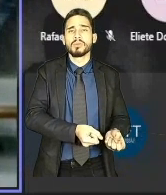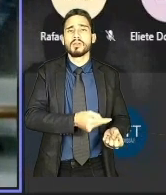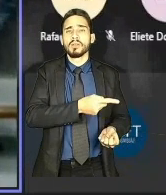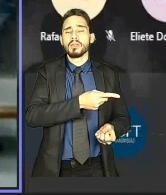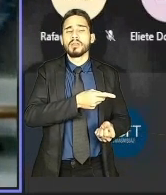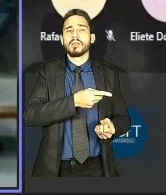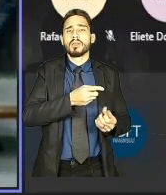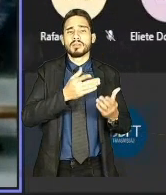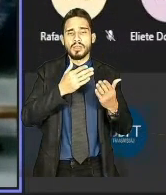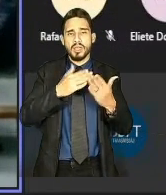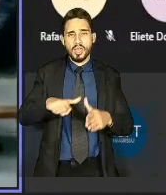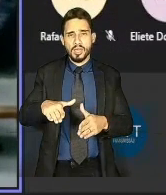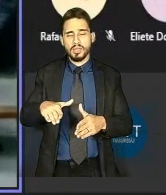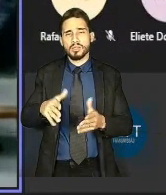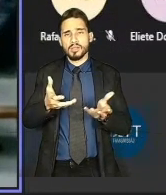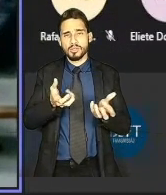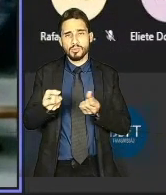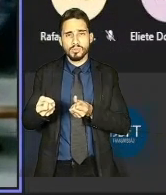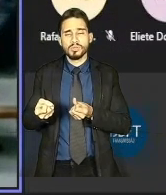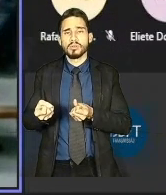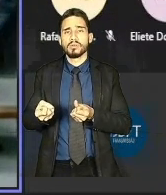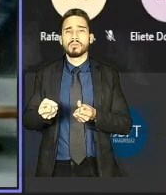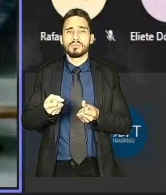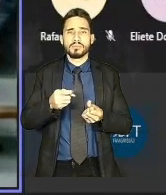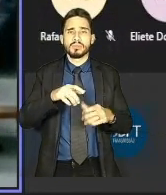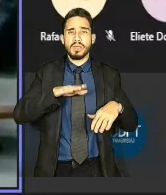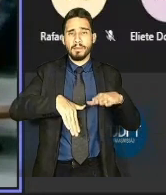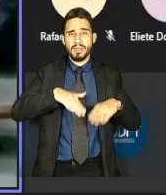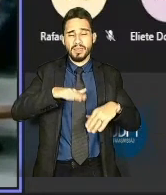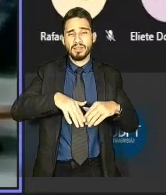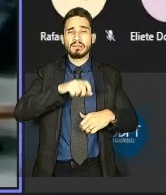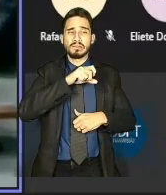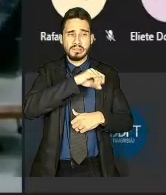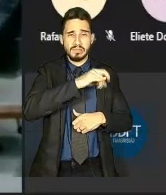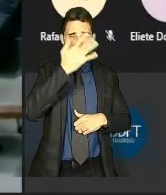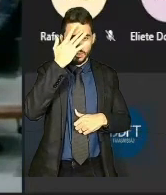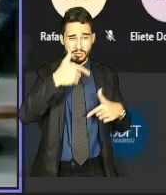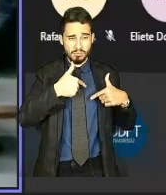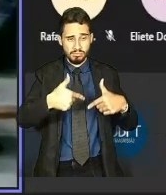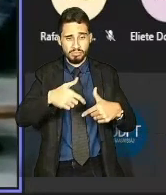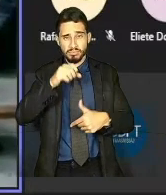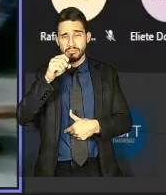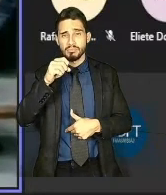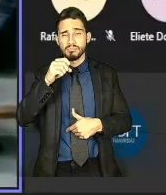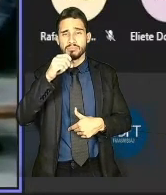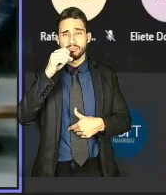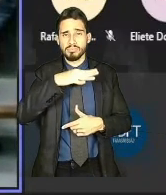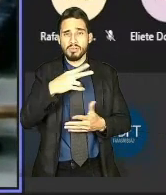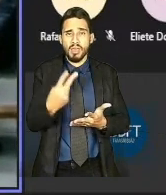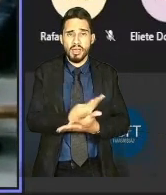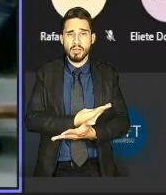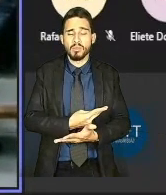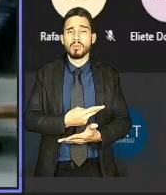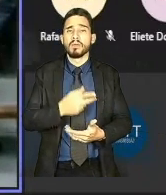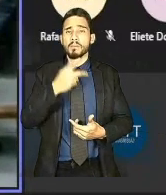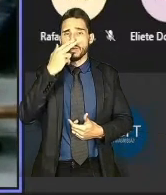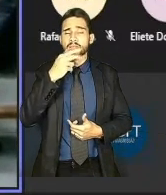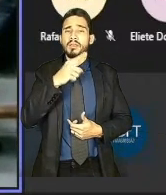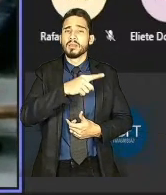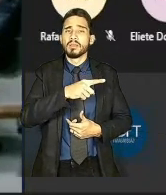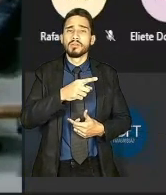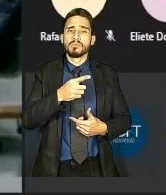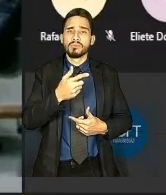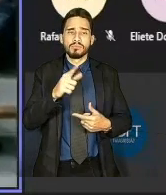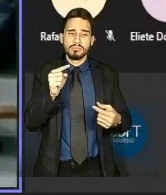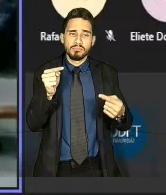no sentido de que essa restituição dependeria da má-fé, ela não estava em